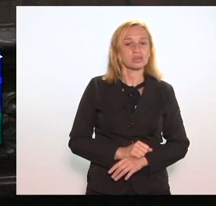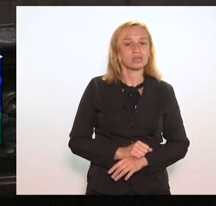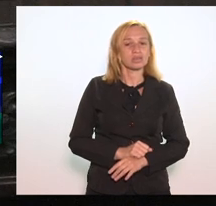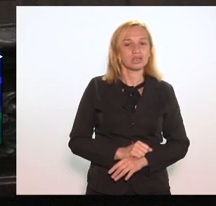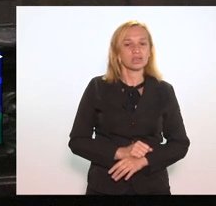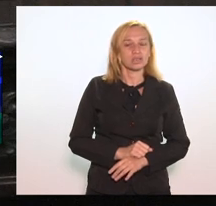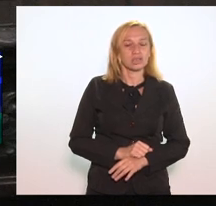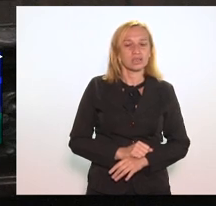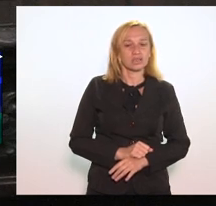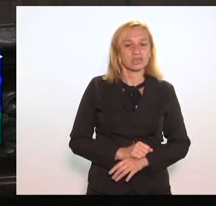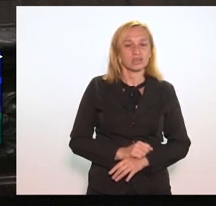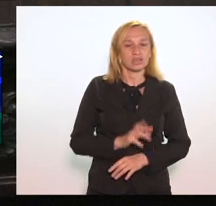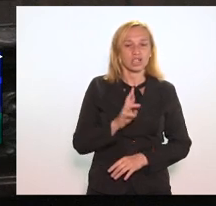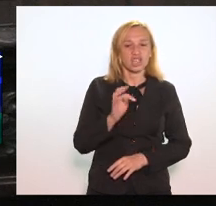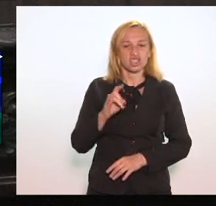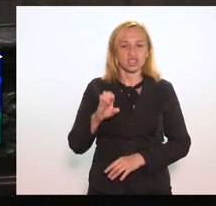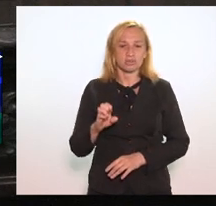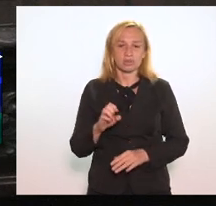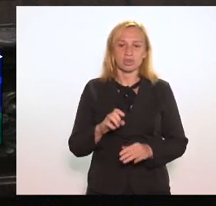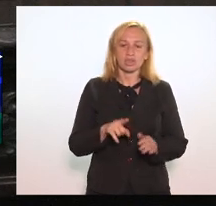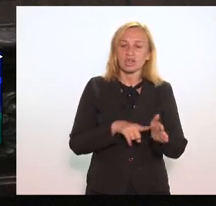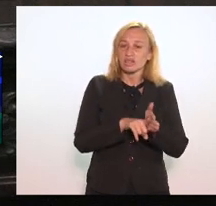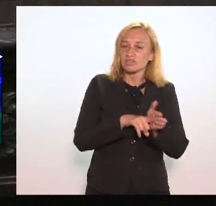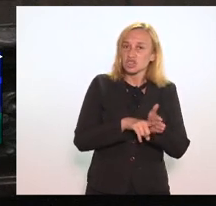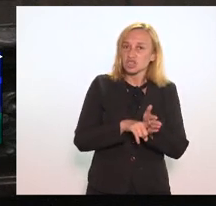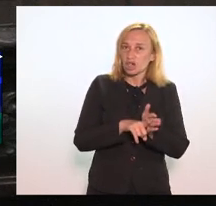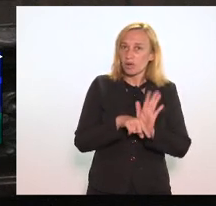e no regime de recuperação fiscal